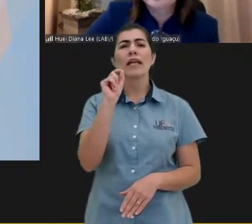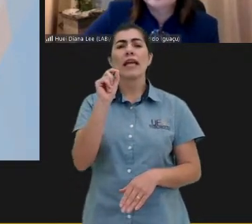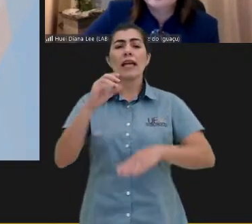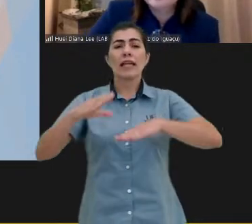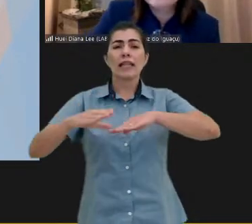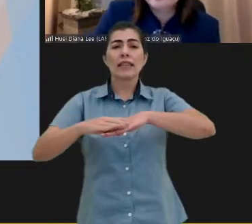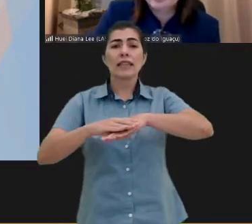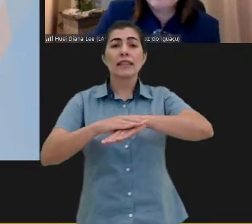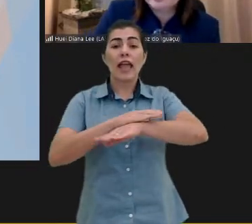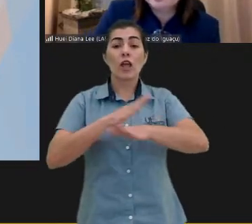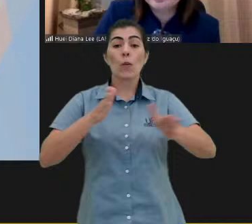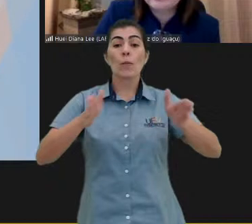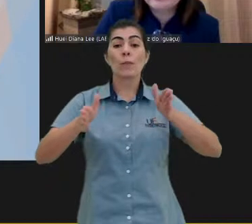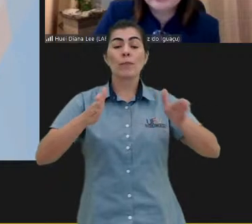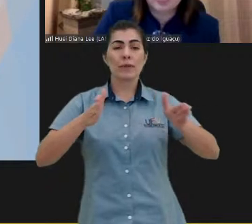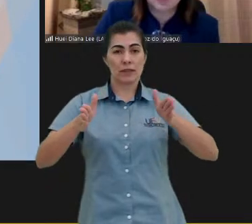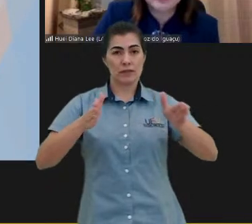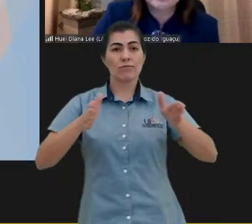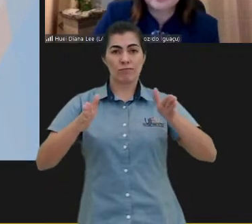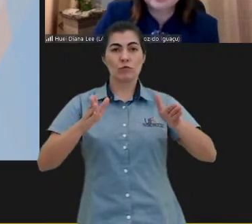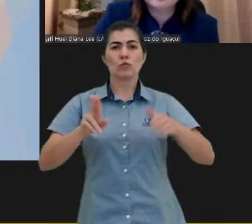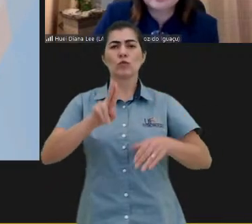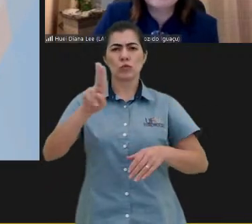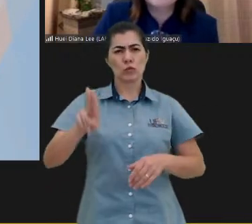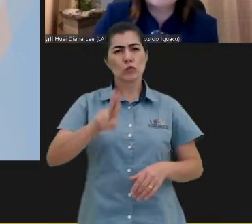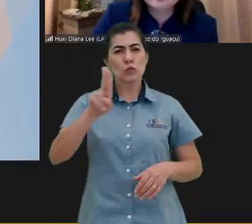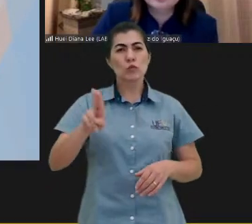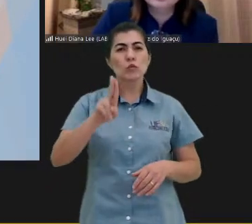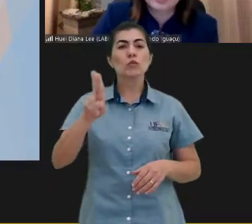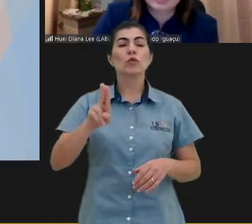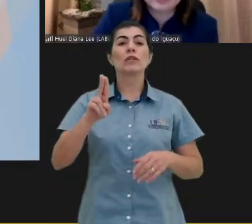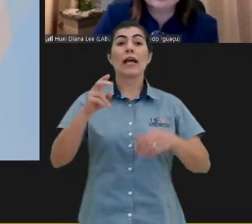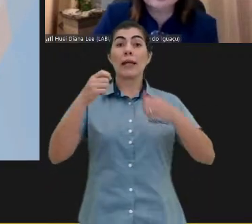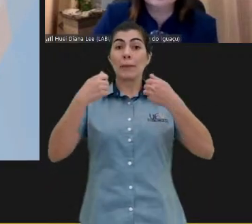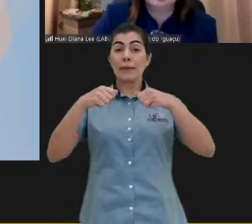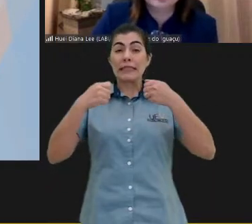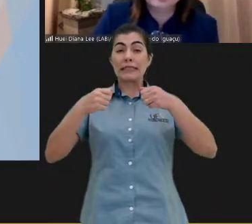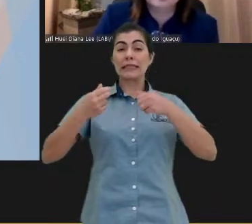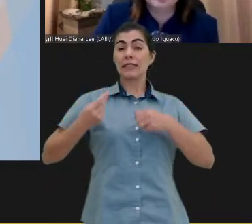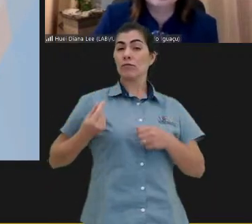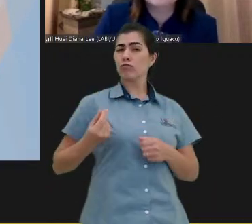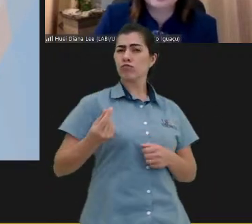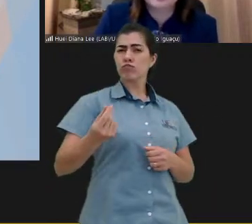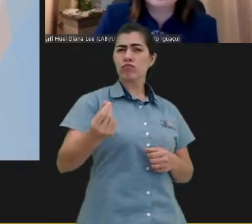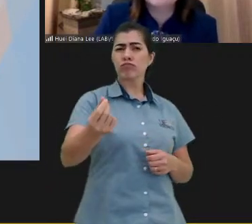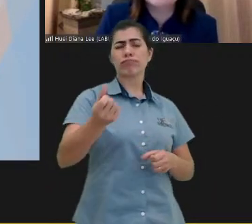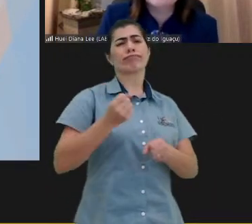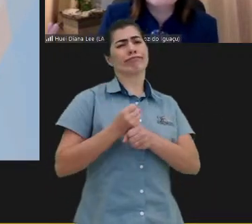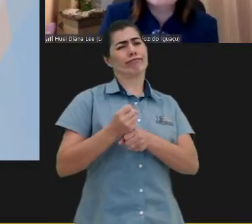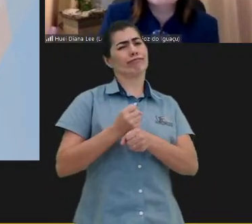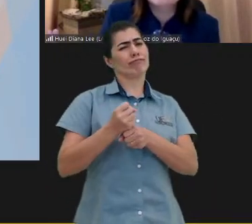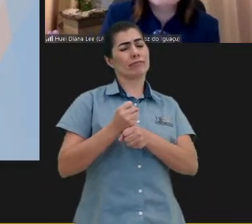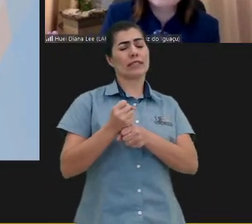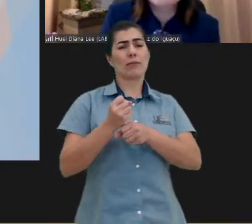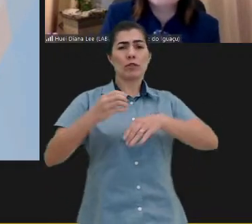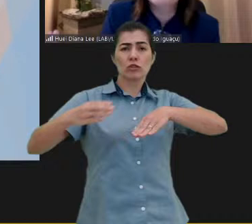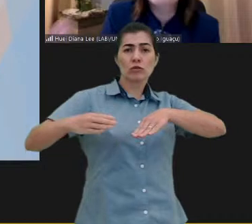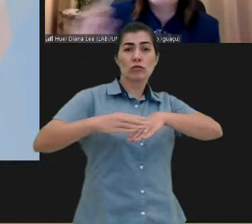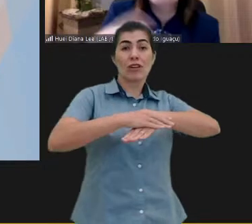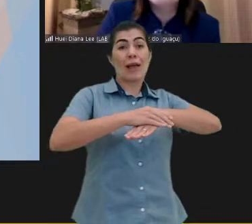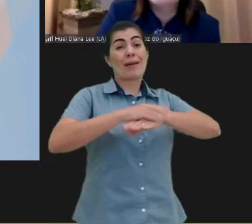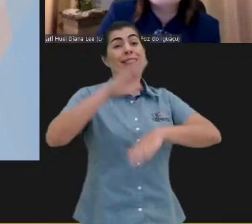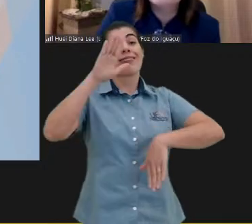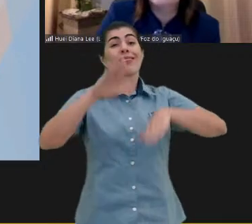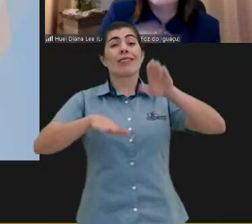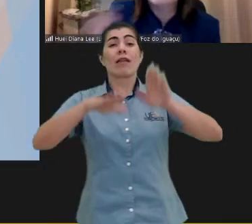útil. Idealmente, teoricamente, elas deveriam durar pela vida toda, depois de instaladas, mas isso depende muito